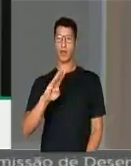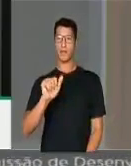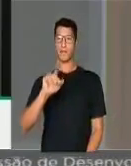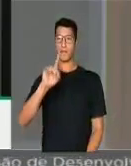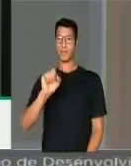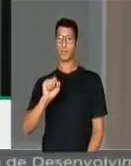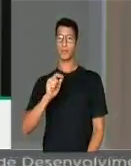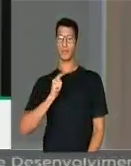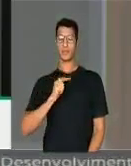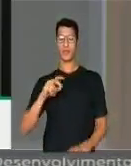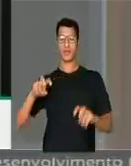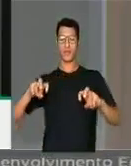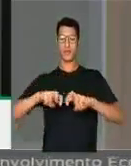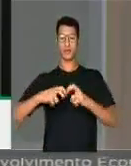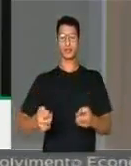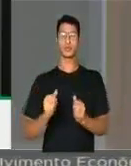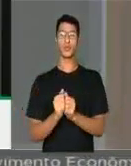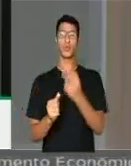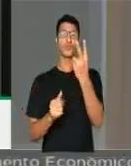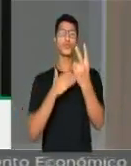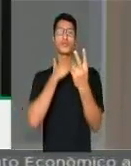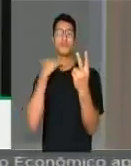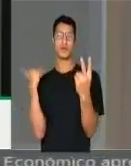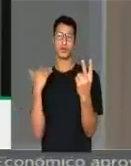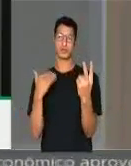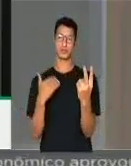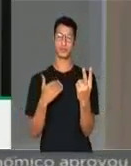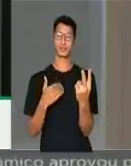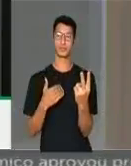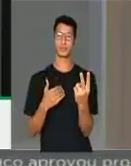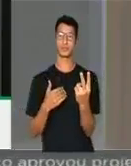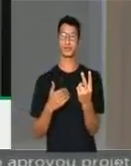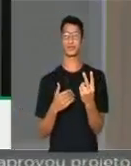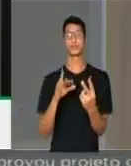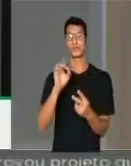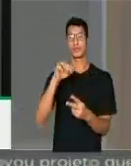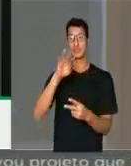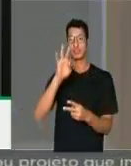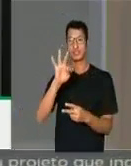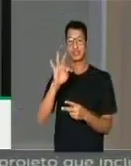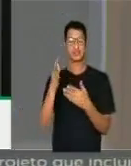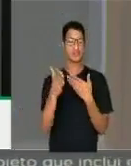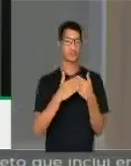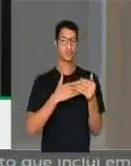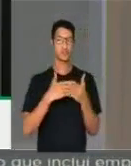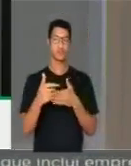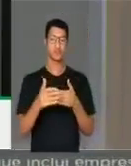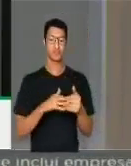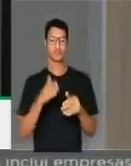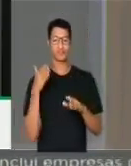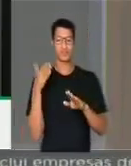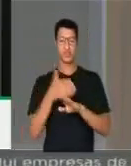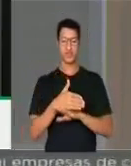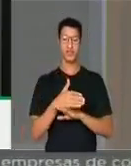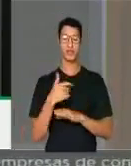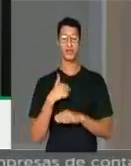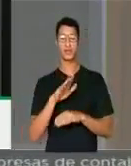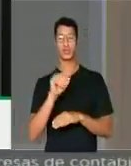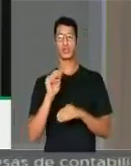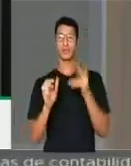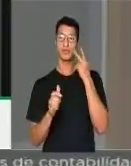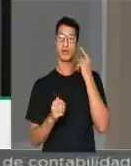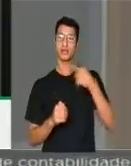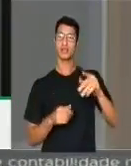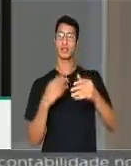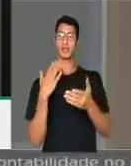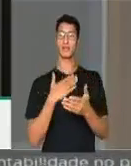houve um acidente fatal com 2 mortes. E o DENIT, o interventor, que eu chamei para